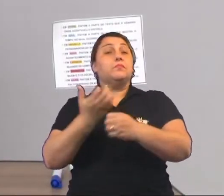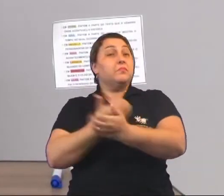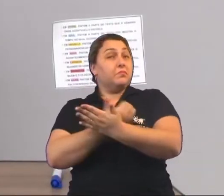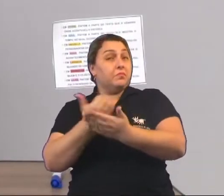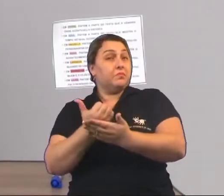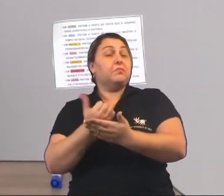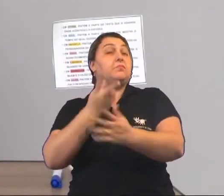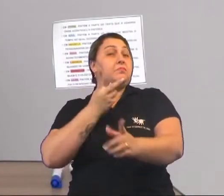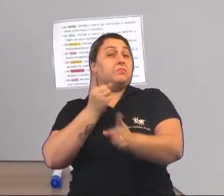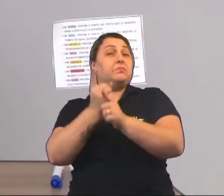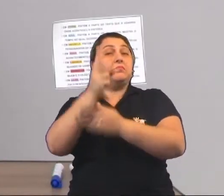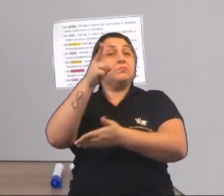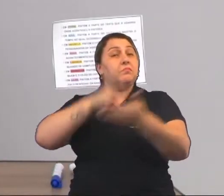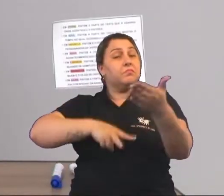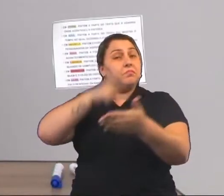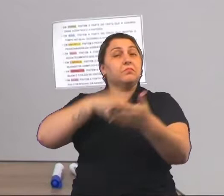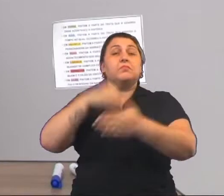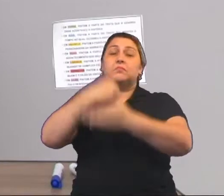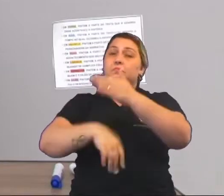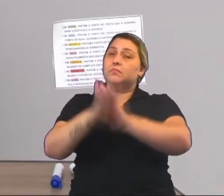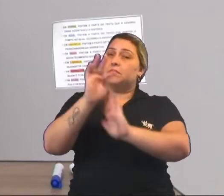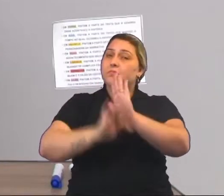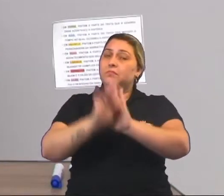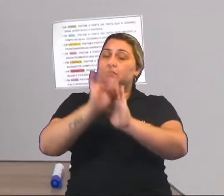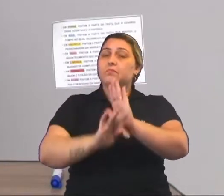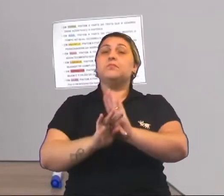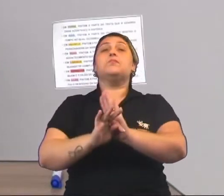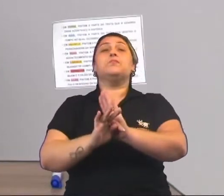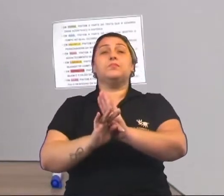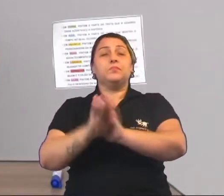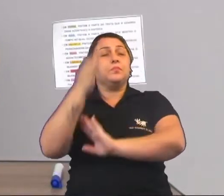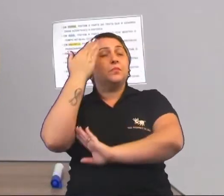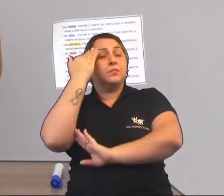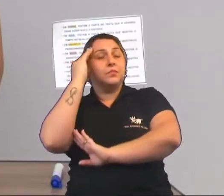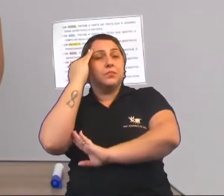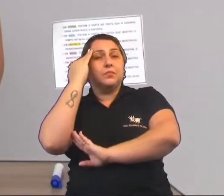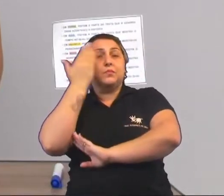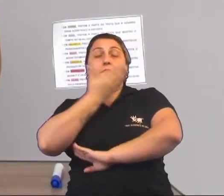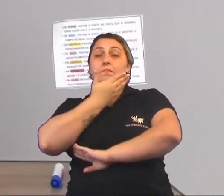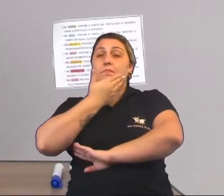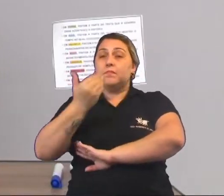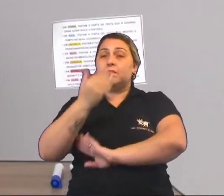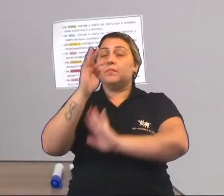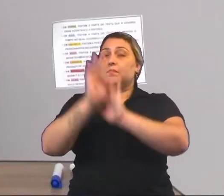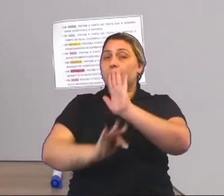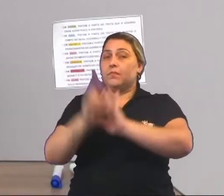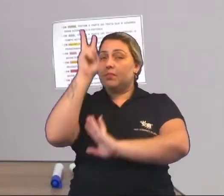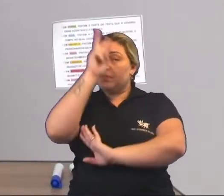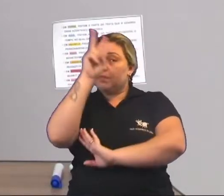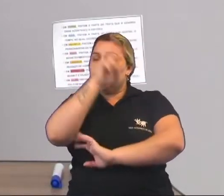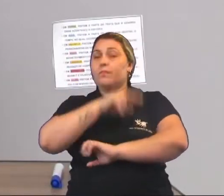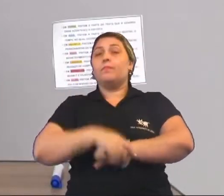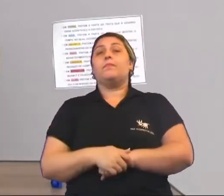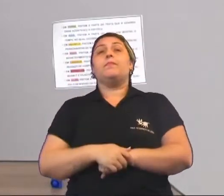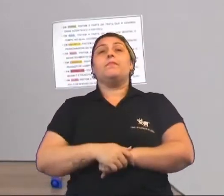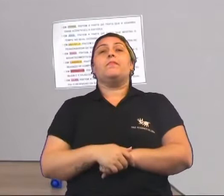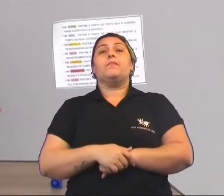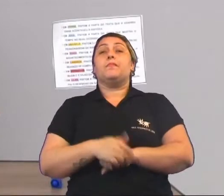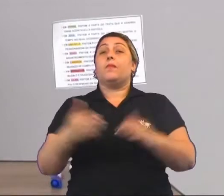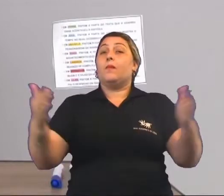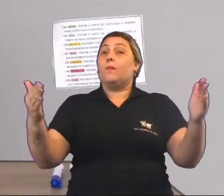ações que nós, enquanto leitores, podemos ter para que possamos compreender melhor um texto. Lembram disso?